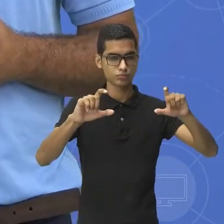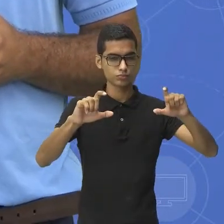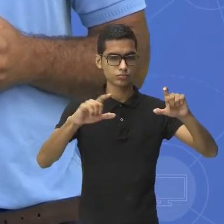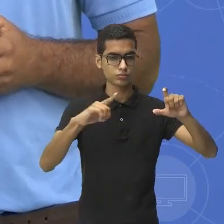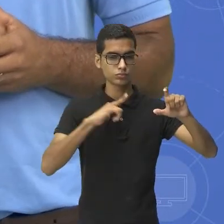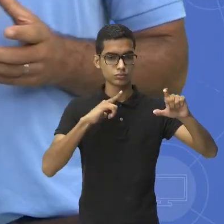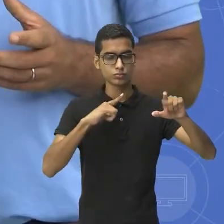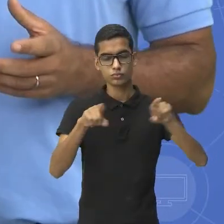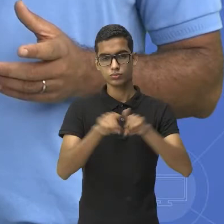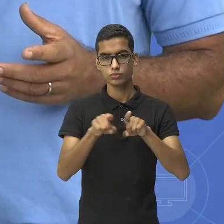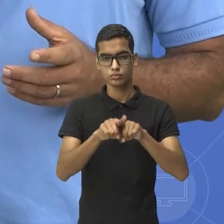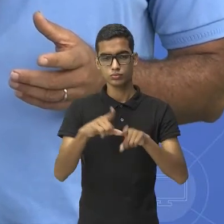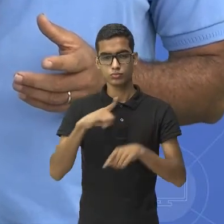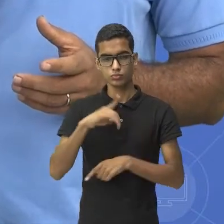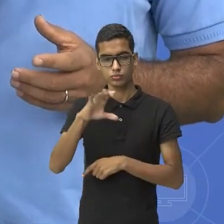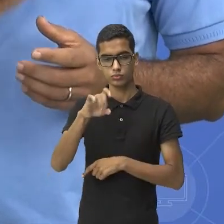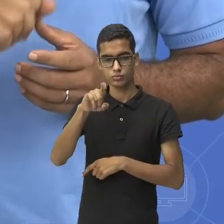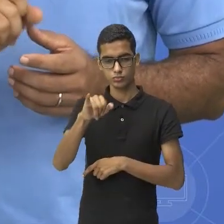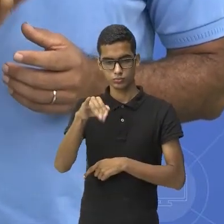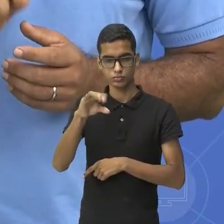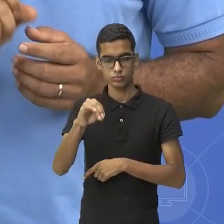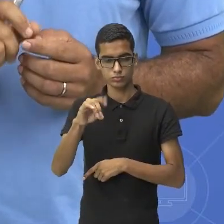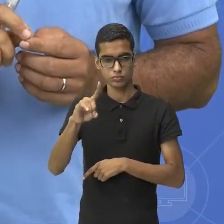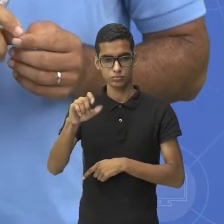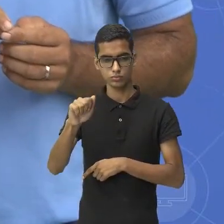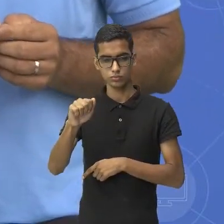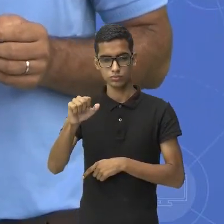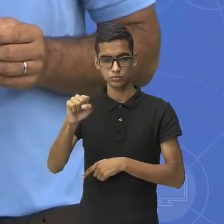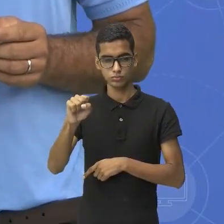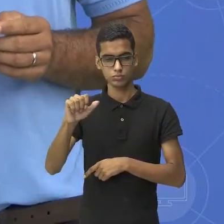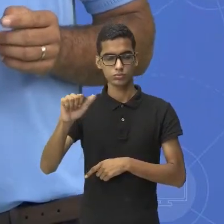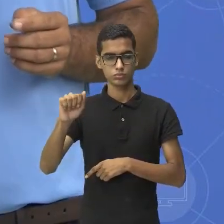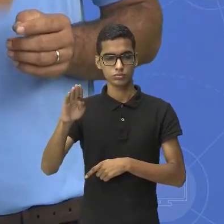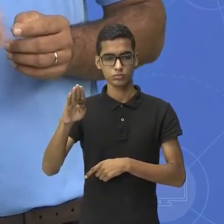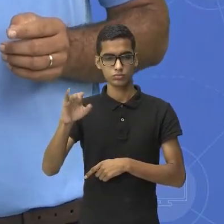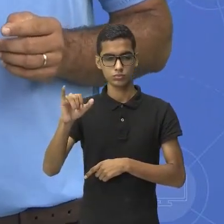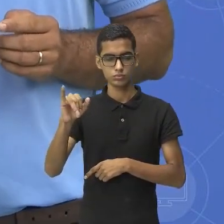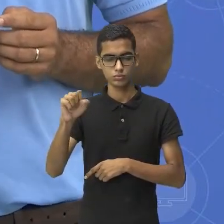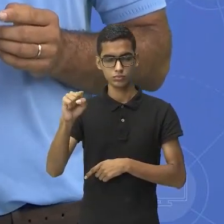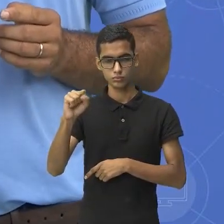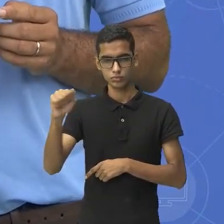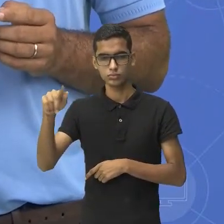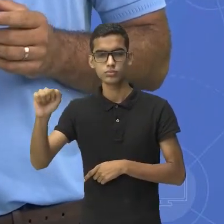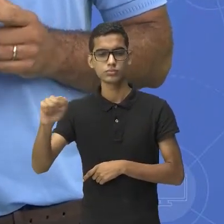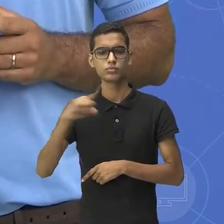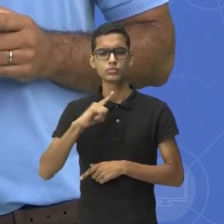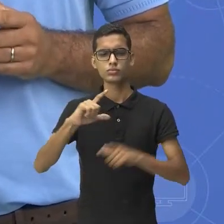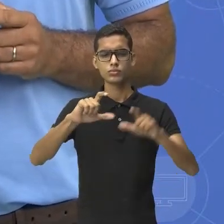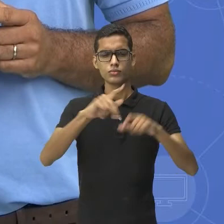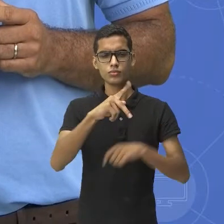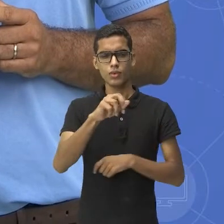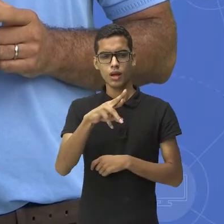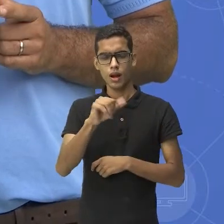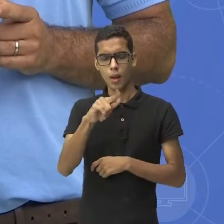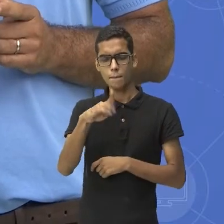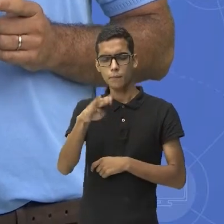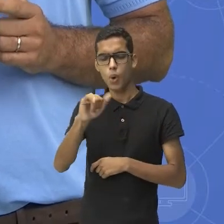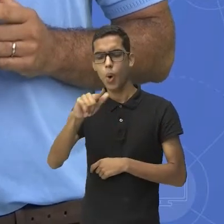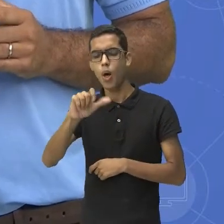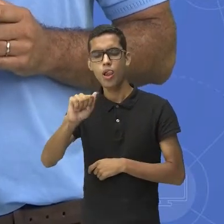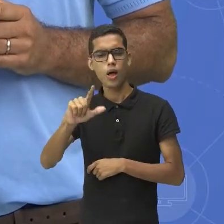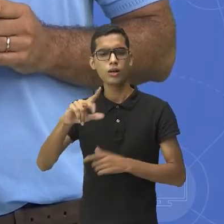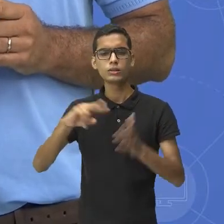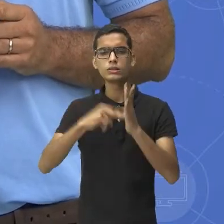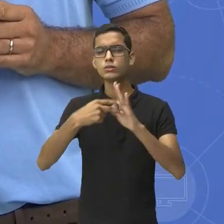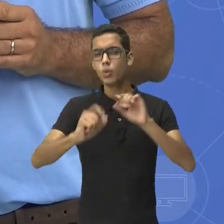das abscissas. Vejam, ele falou aí parábola. Parábola, pessoal, é aquela curva, né, que nós temos. Numa